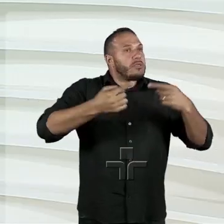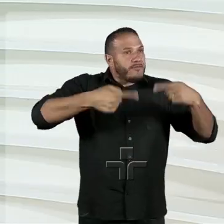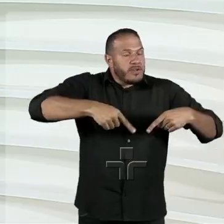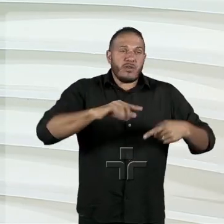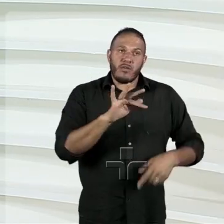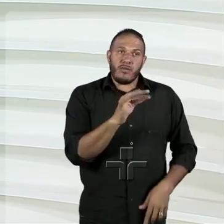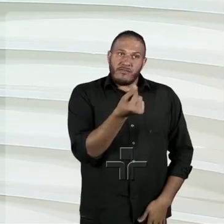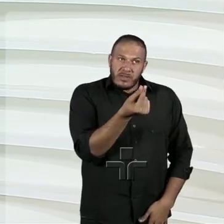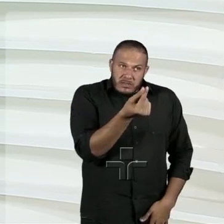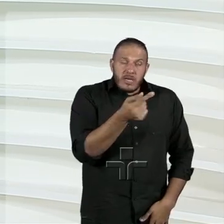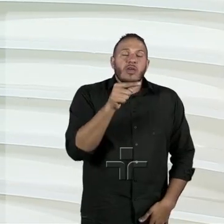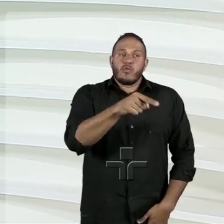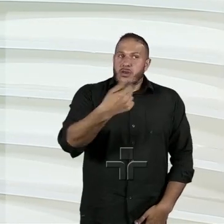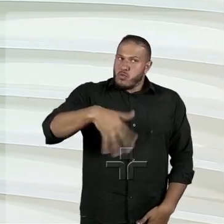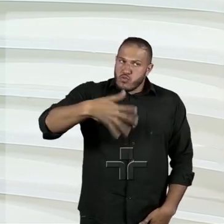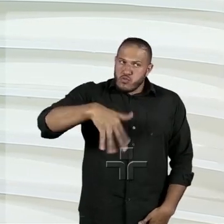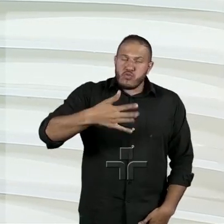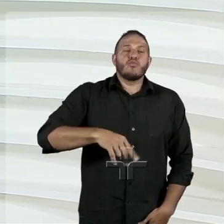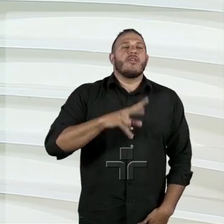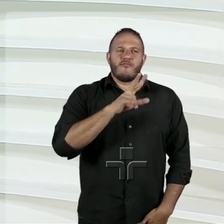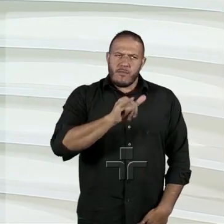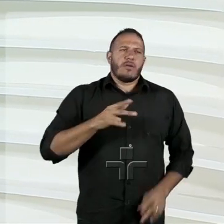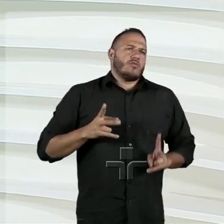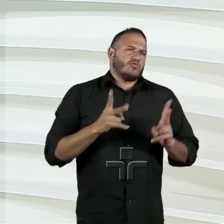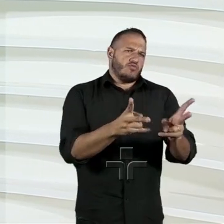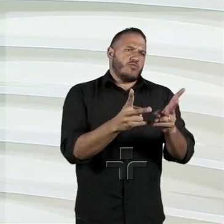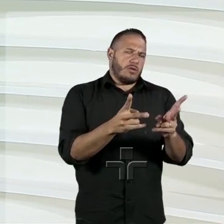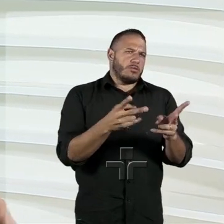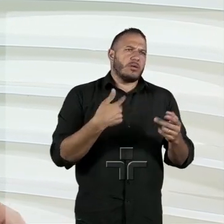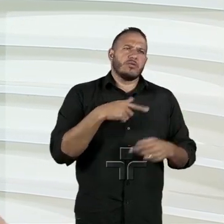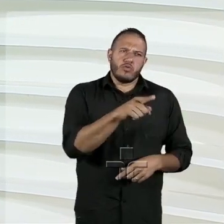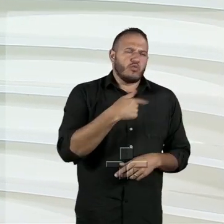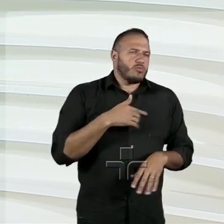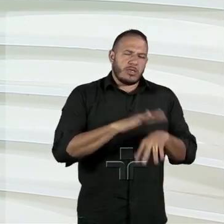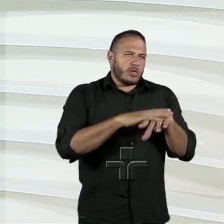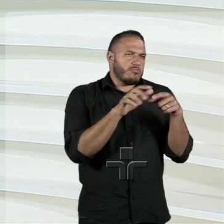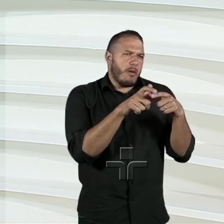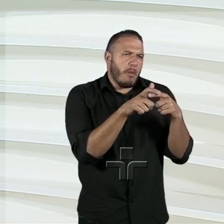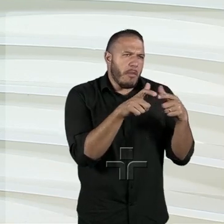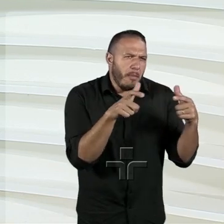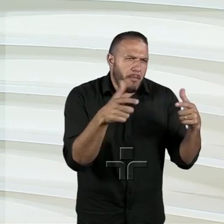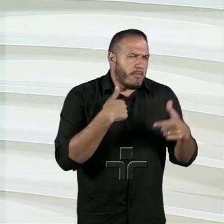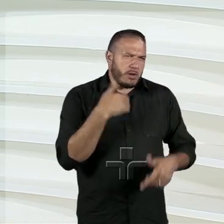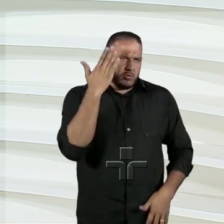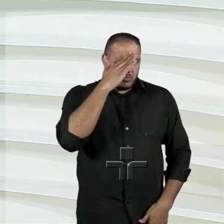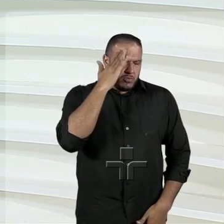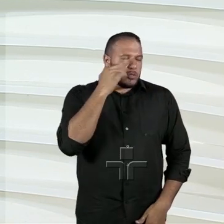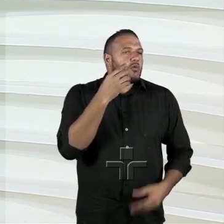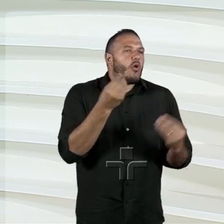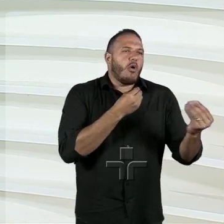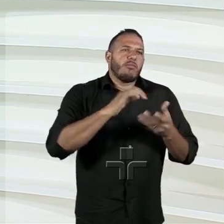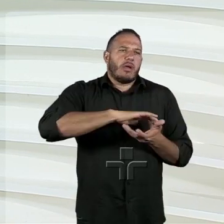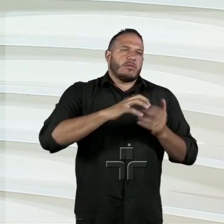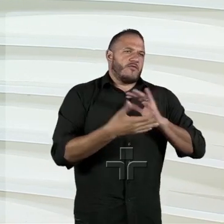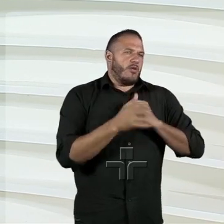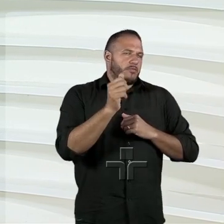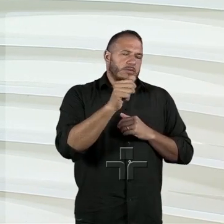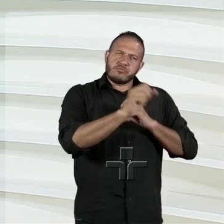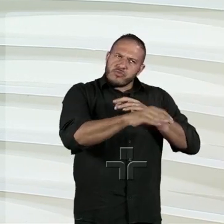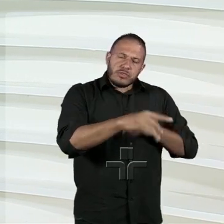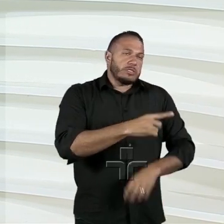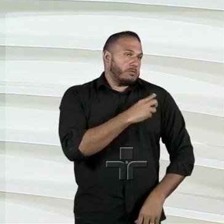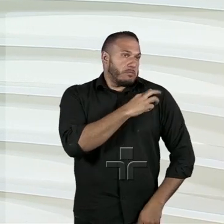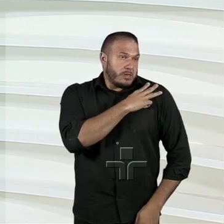ele é grande, ele continuará sendo grande. Ele não está sendo aumentado, no meu entendimento, pela reforma do ensino médio. Ele está,